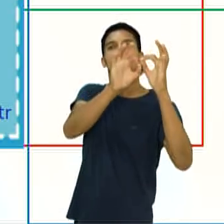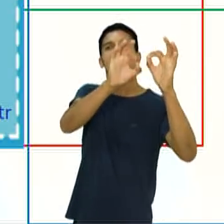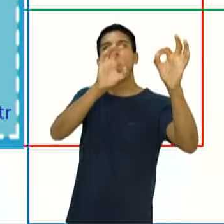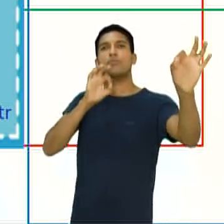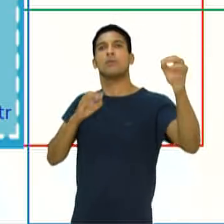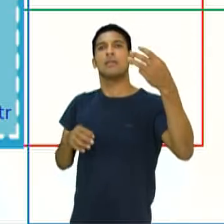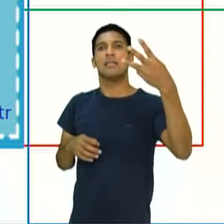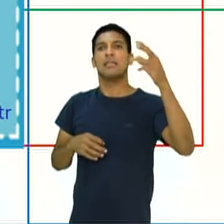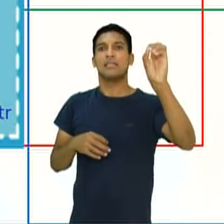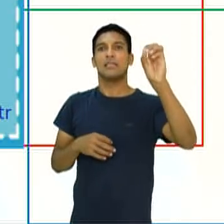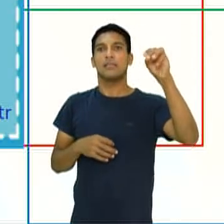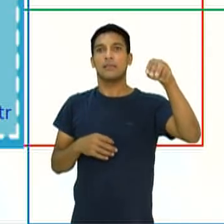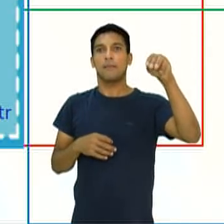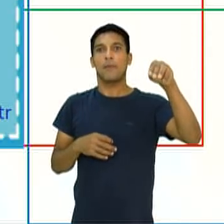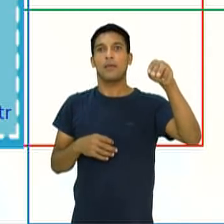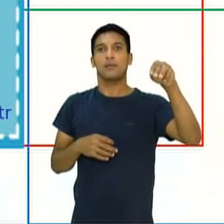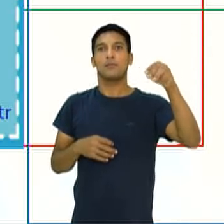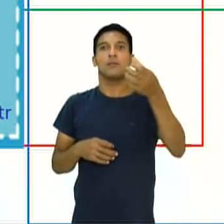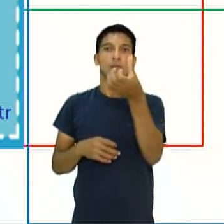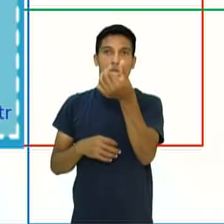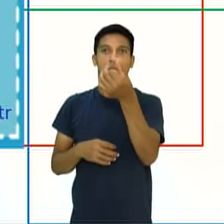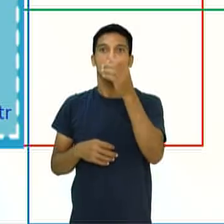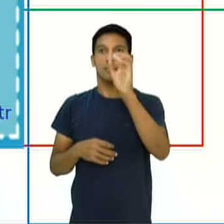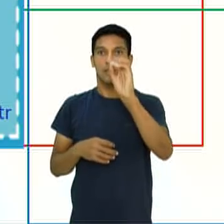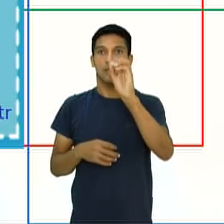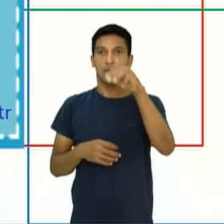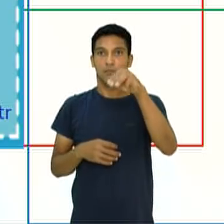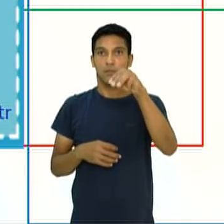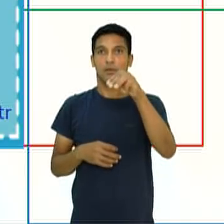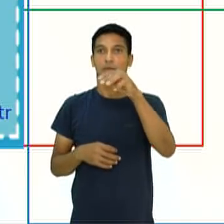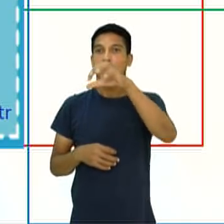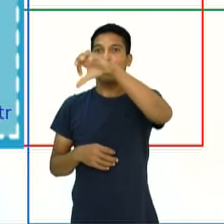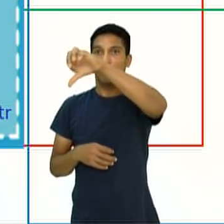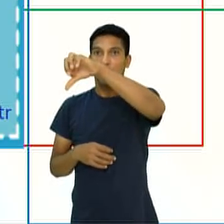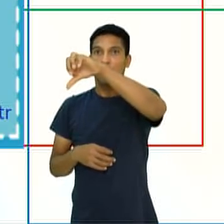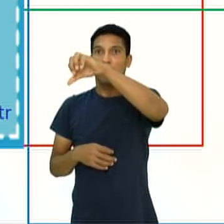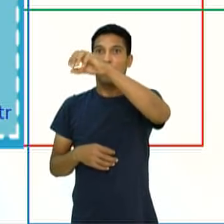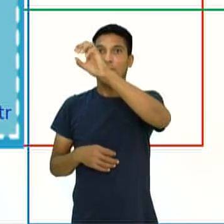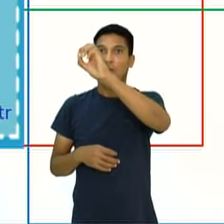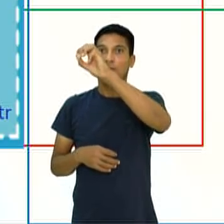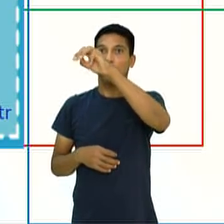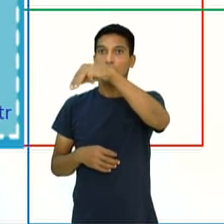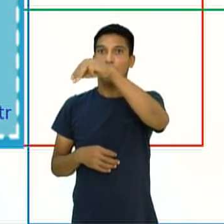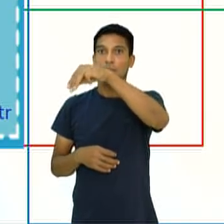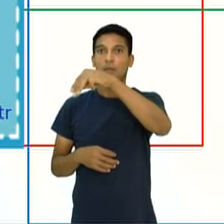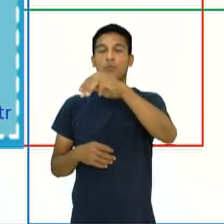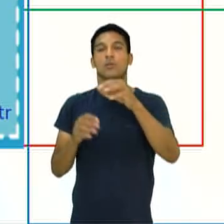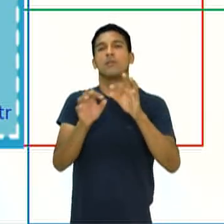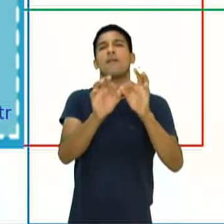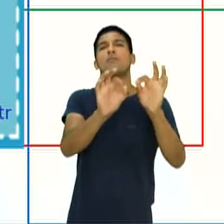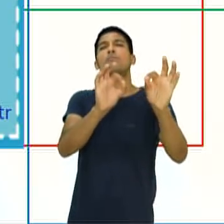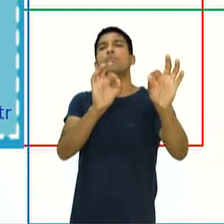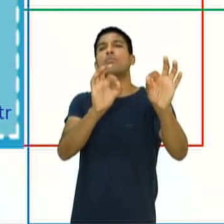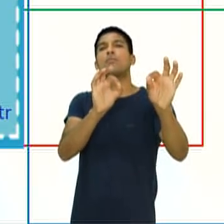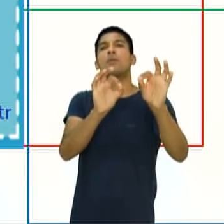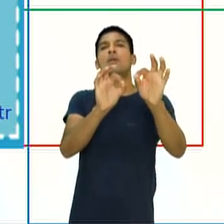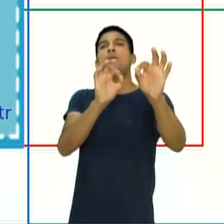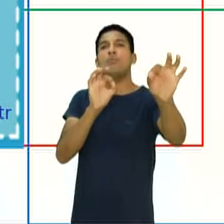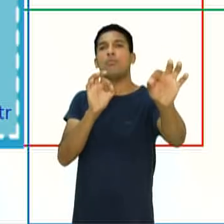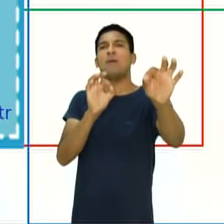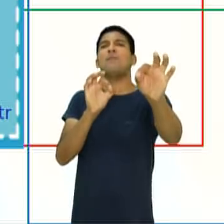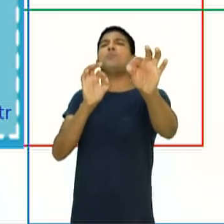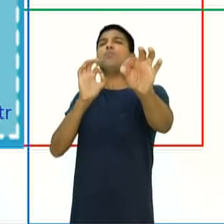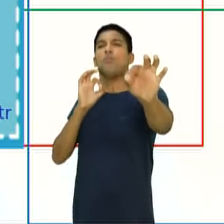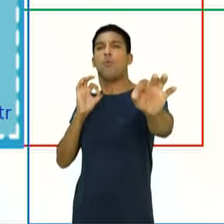e 90 de distância do arqueiro. Então, ele vai lançar flechas a 30 metros